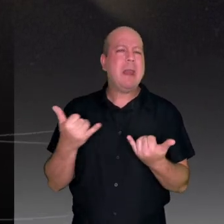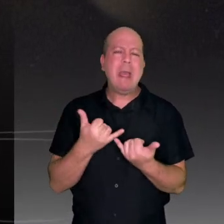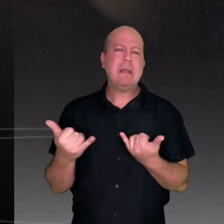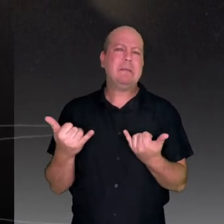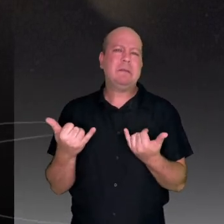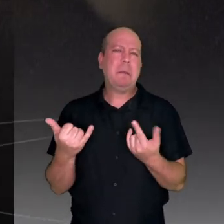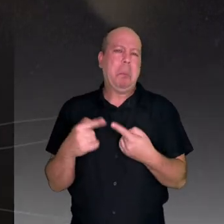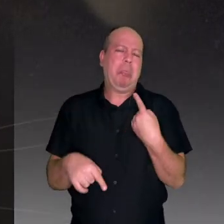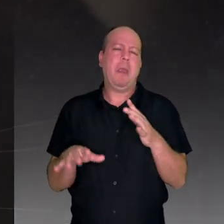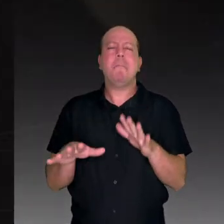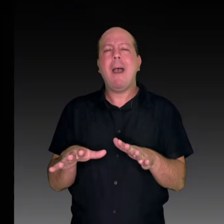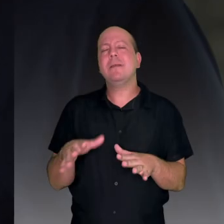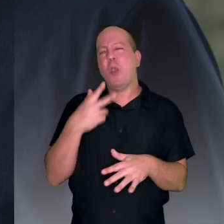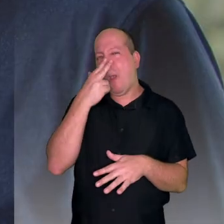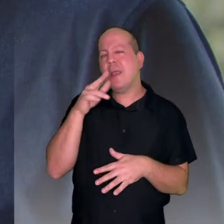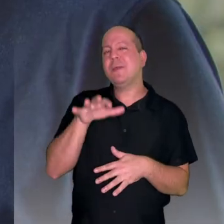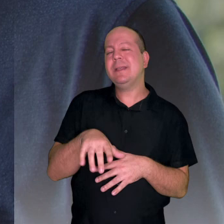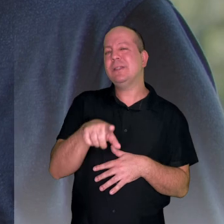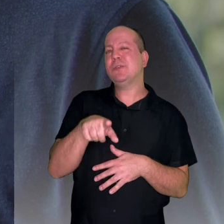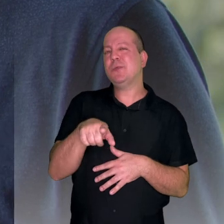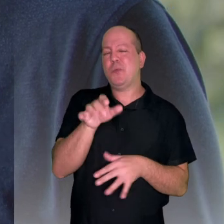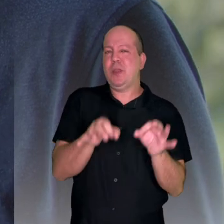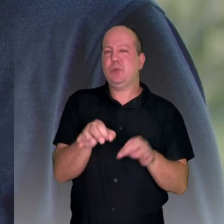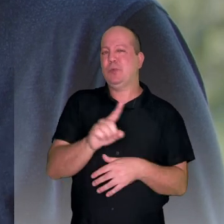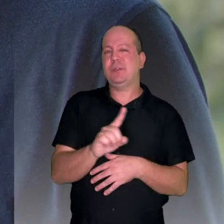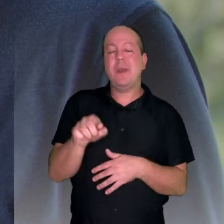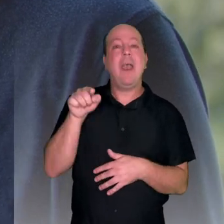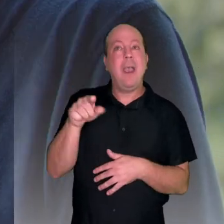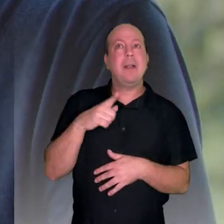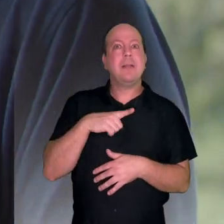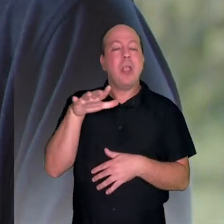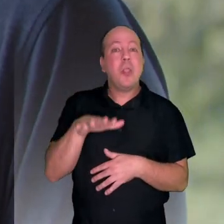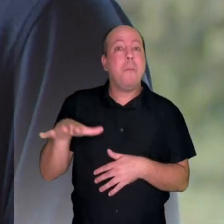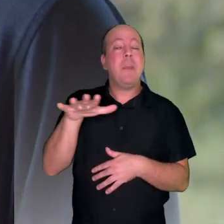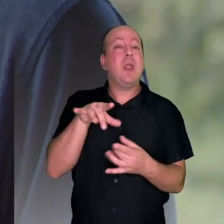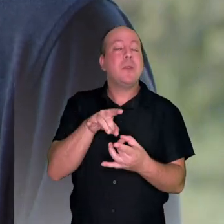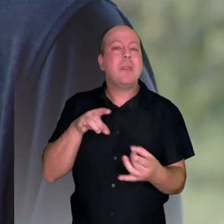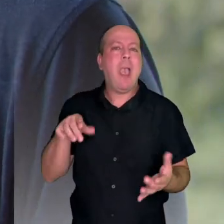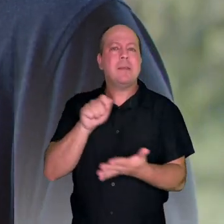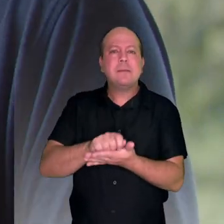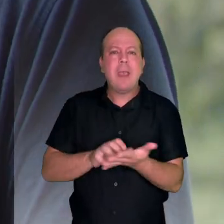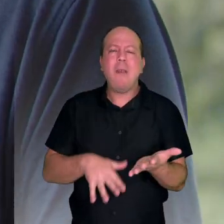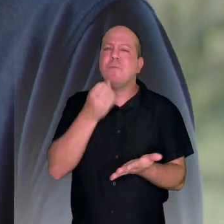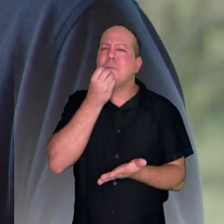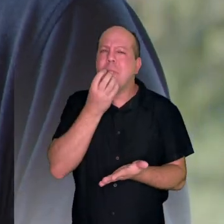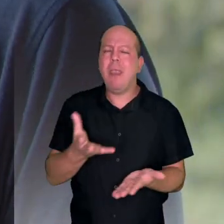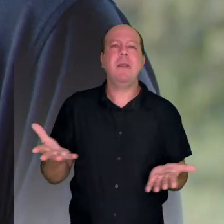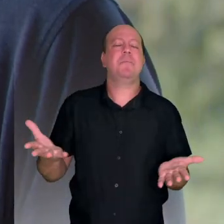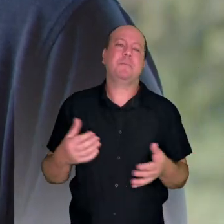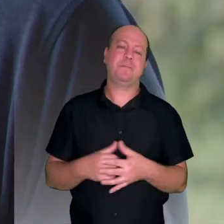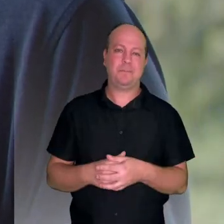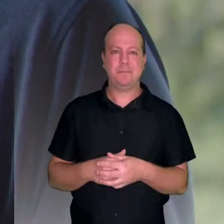muito cerebral, e eu acho que isso é uma injustiça, porque assim, ele tem um domínio técnico, escreve muito